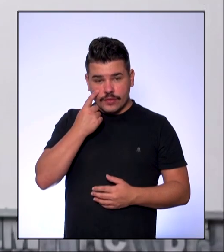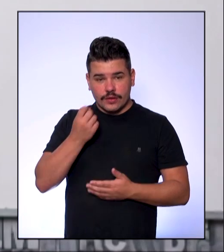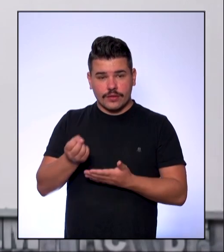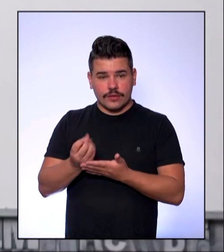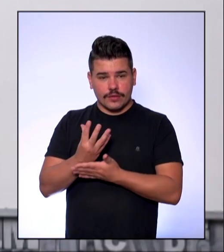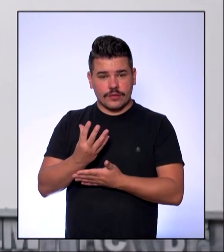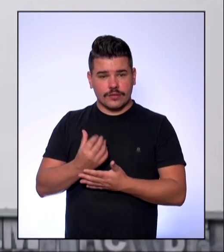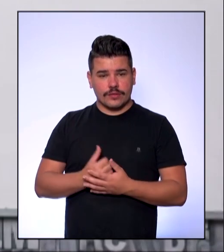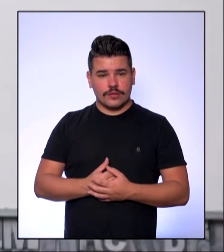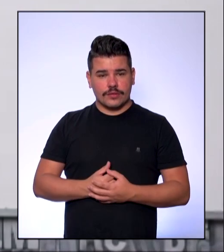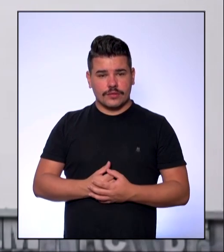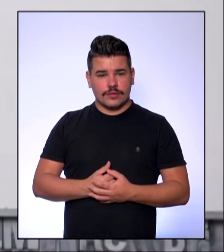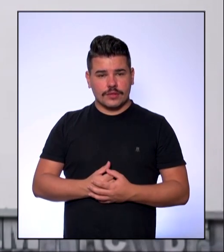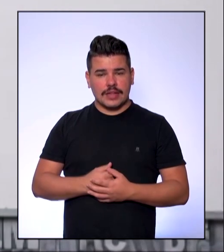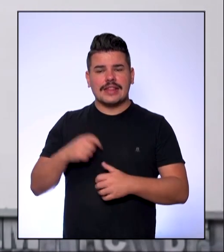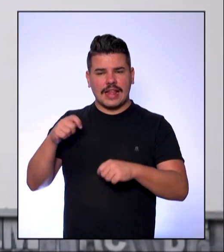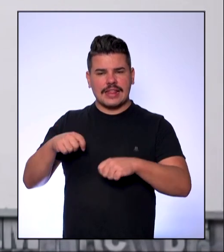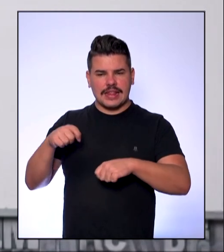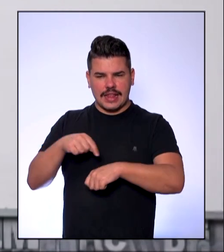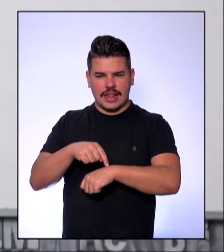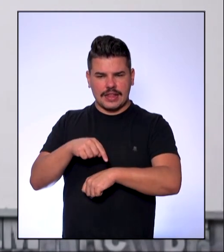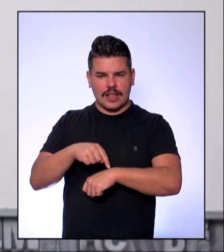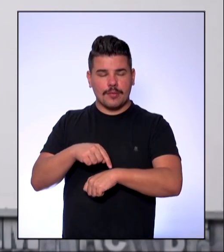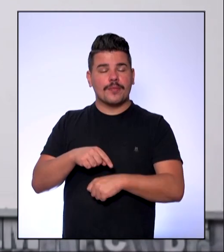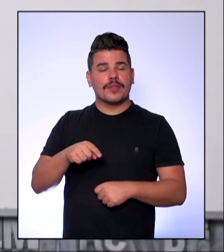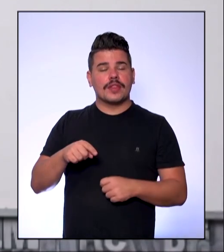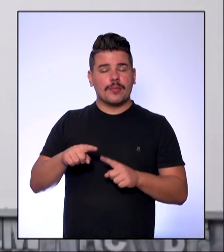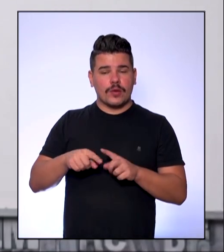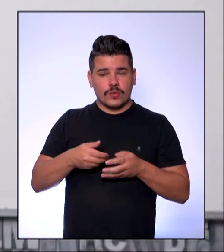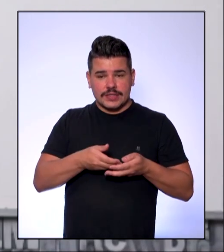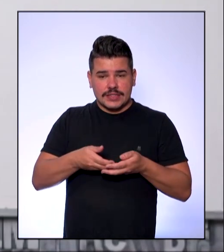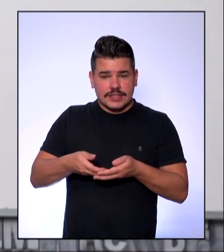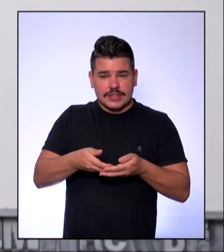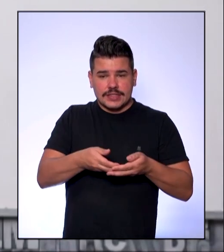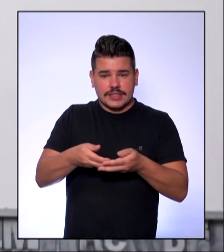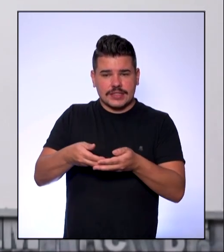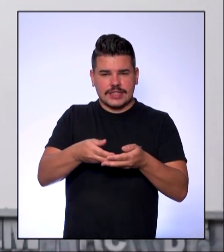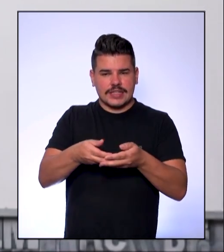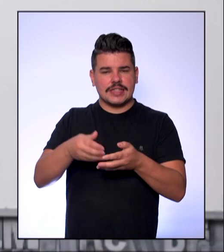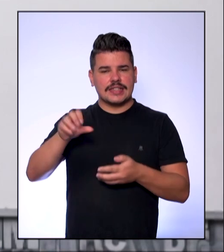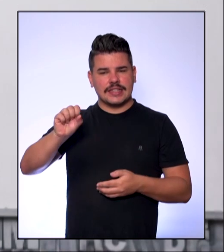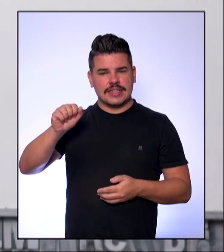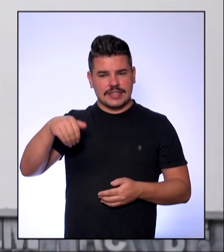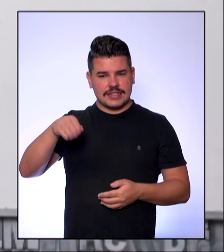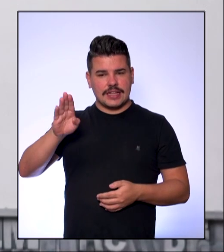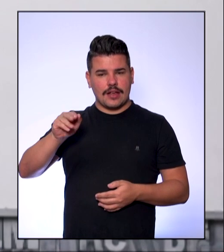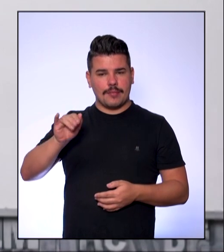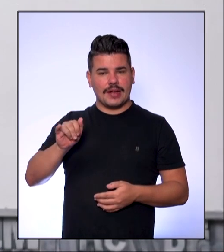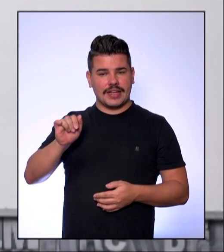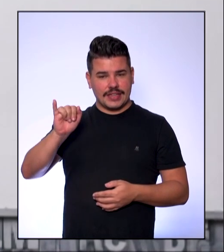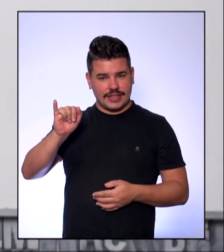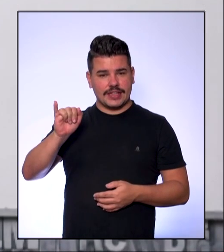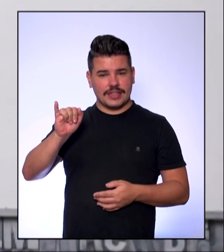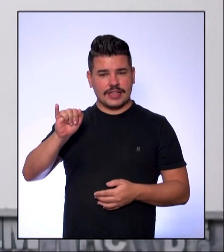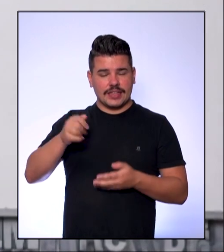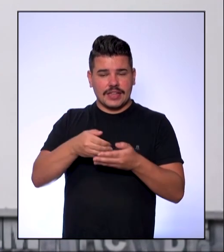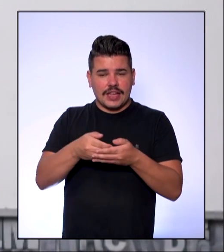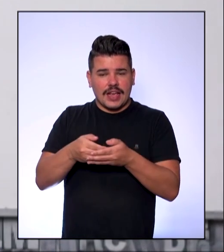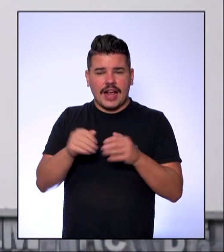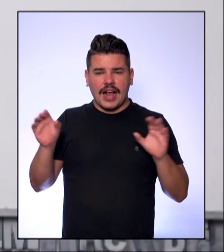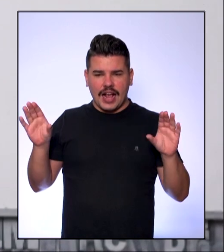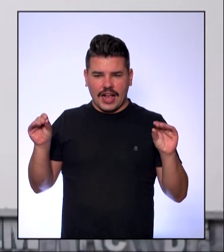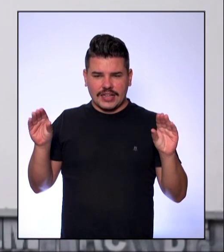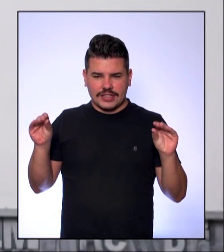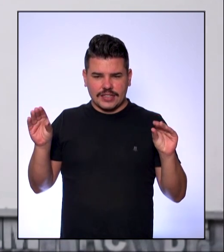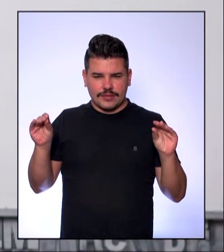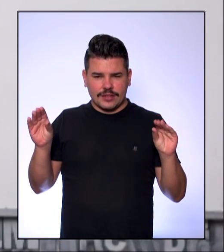Tá tranquilo por enquanto, vai dar tempo de a gente fechar. Além dos sambaquis, eu preciso lembrar do tronco,